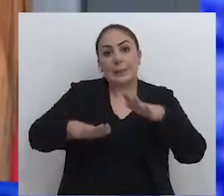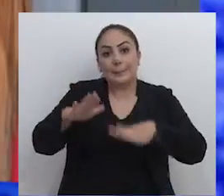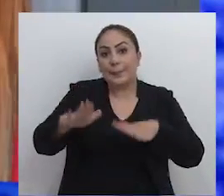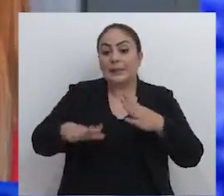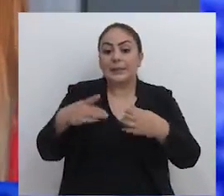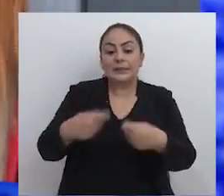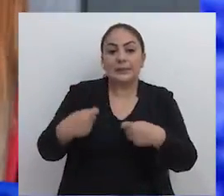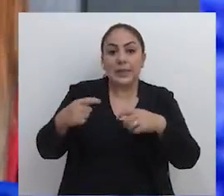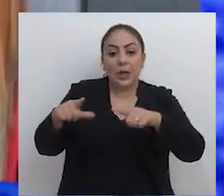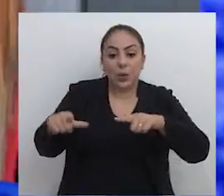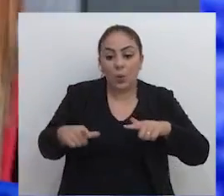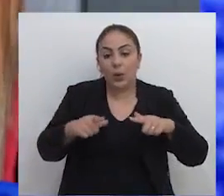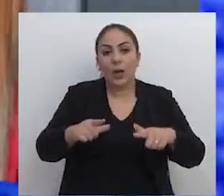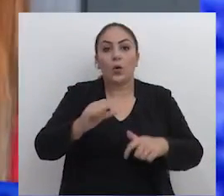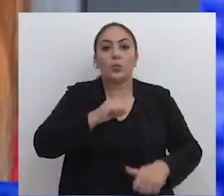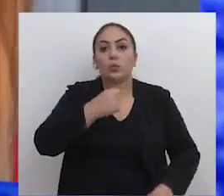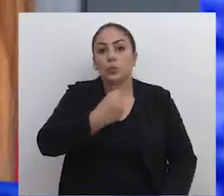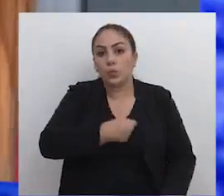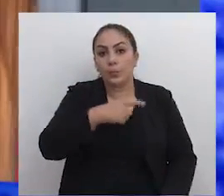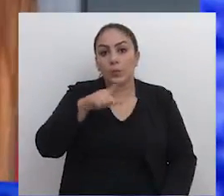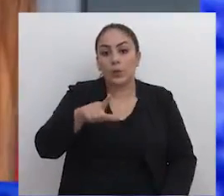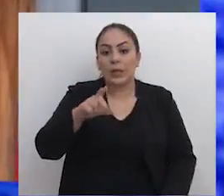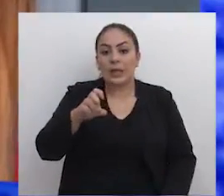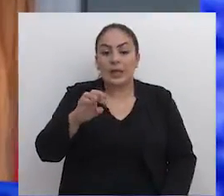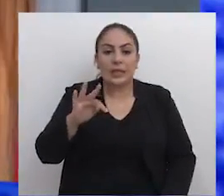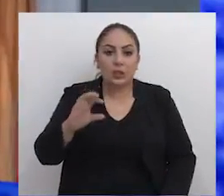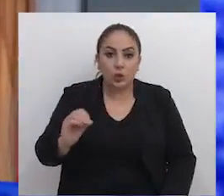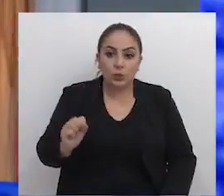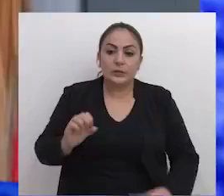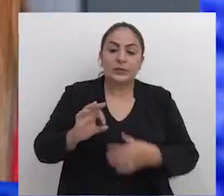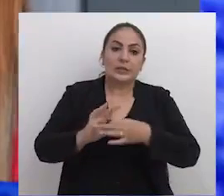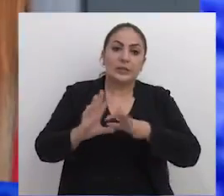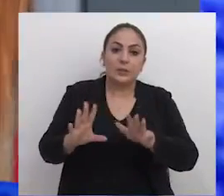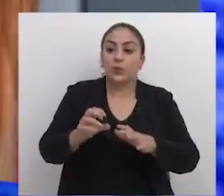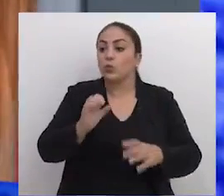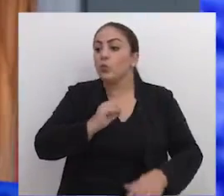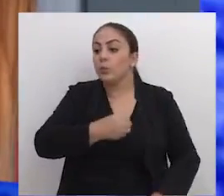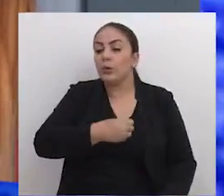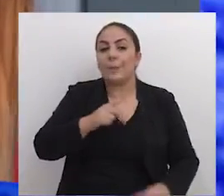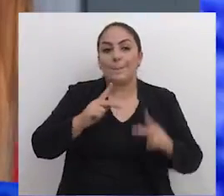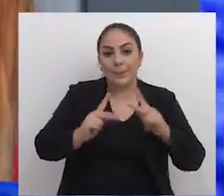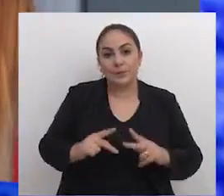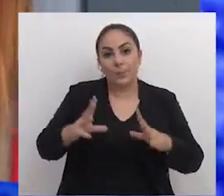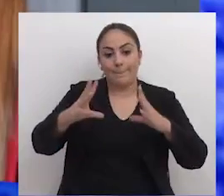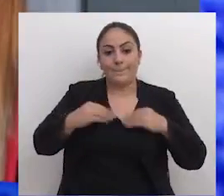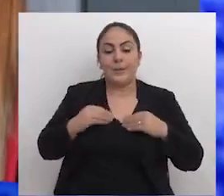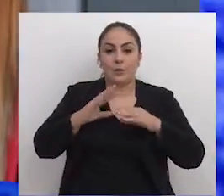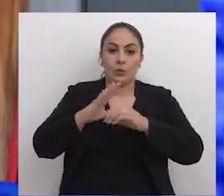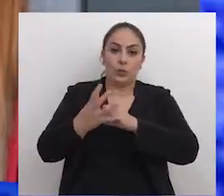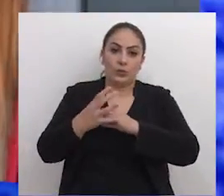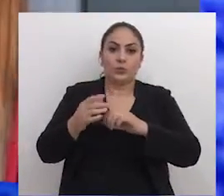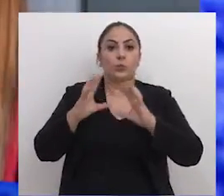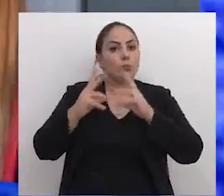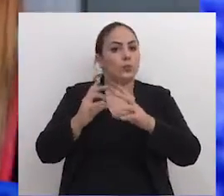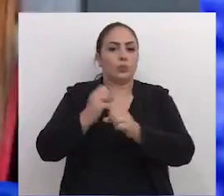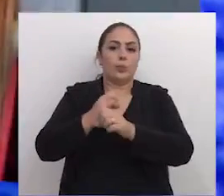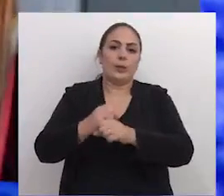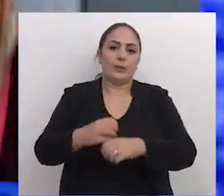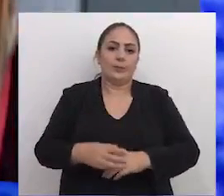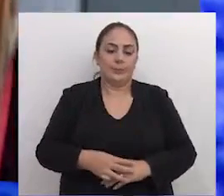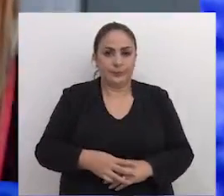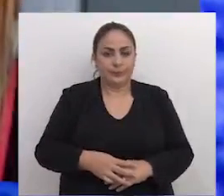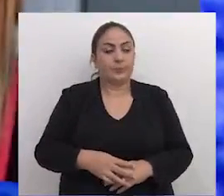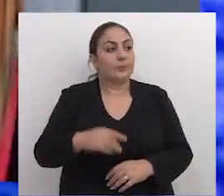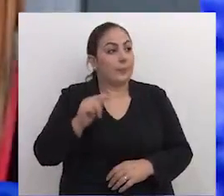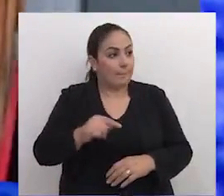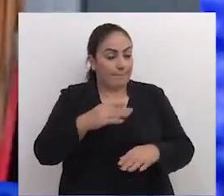com a necessidade local, com o número de leitos disponíveis, com o número de pessoas infectadas, tudo isso vai ser analisado.